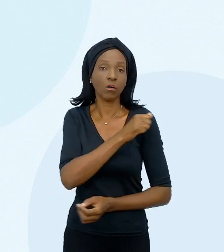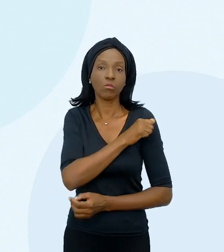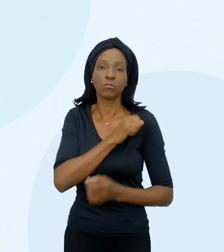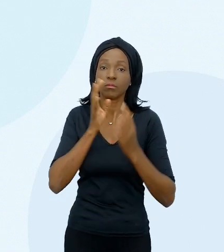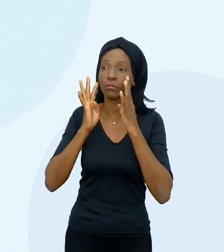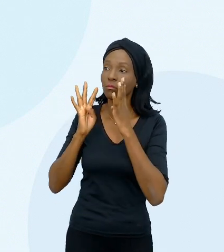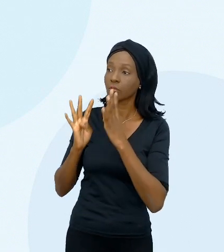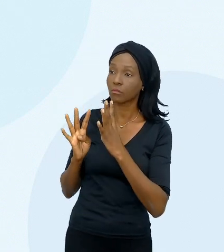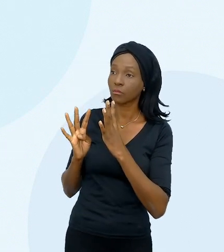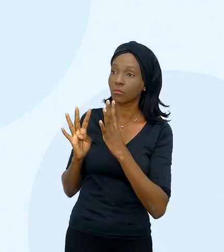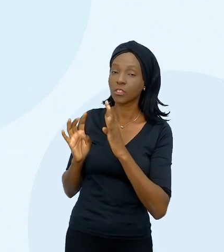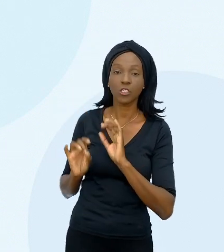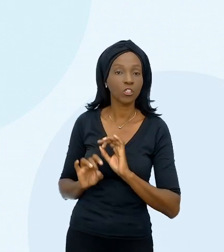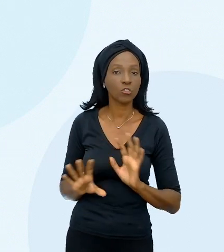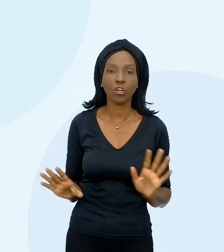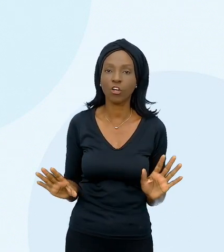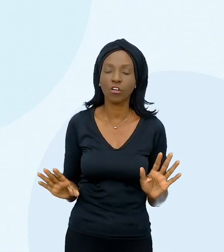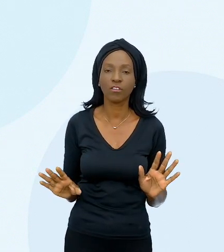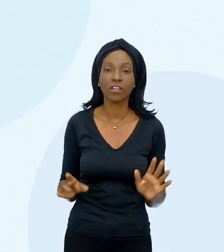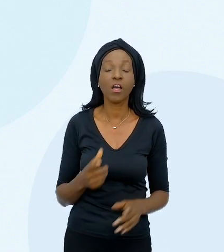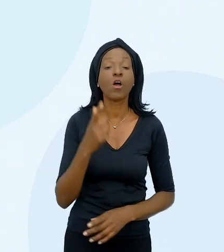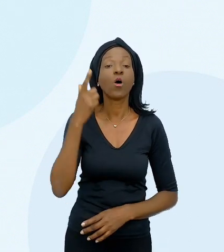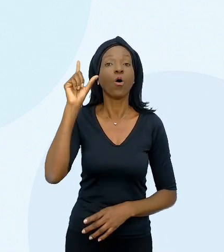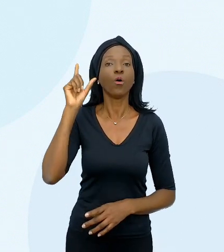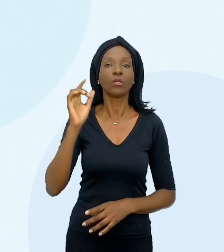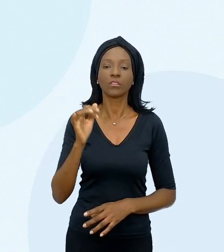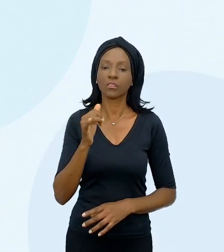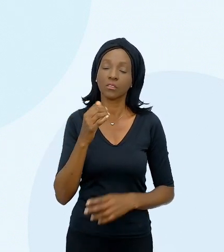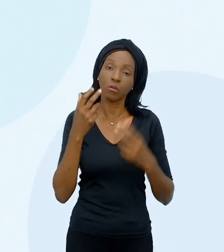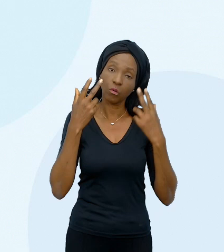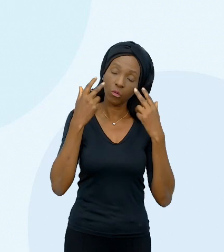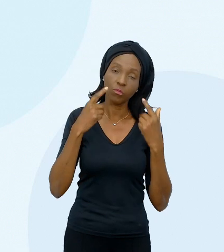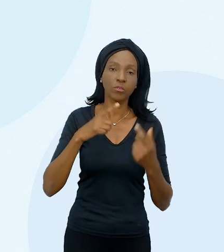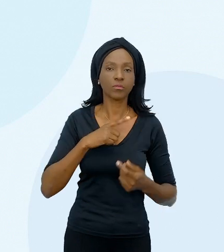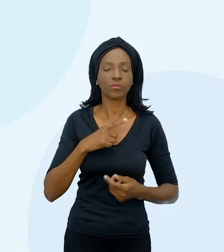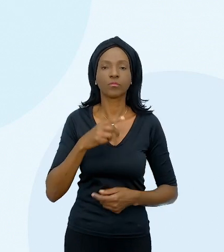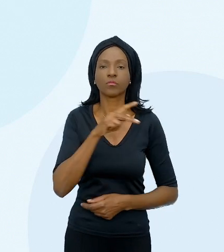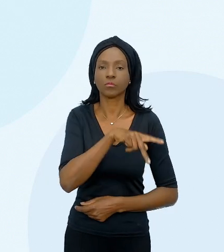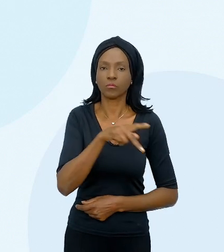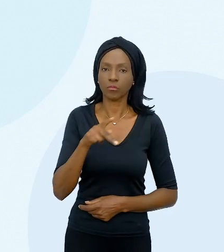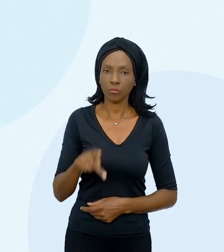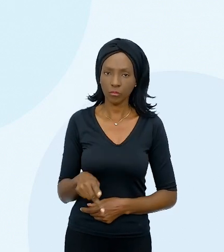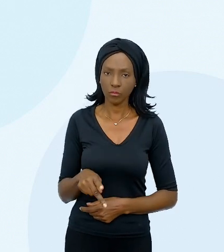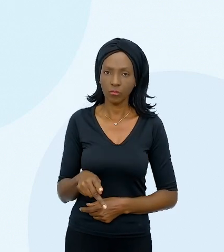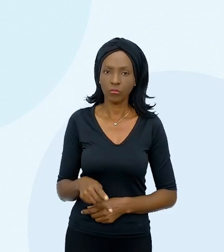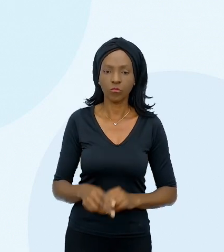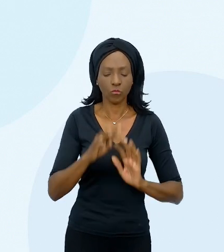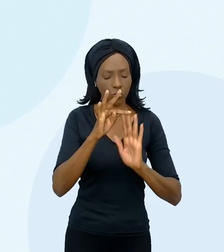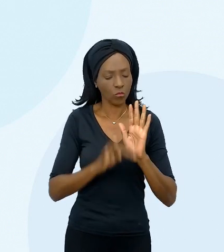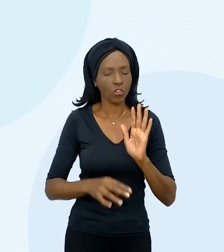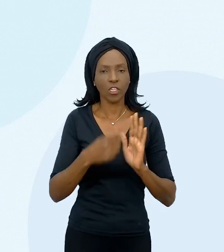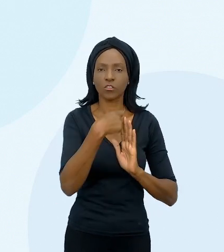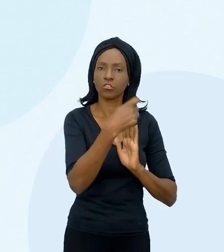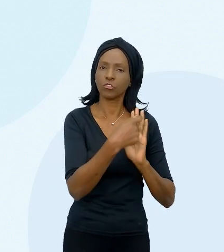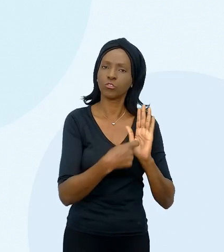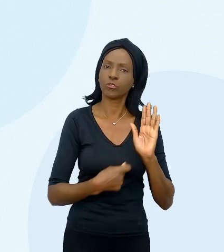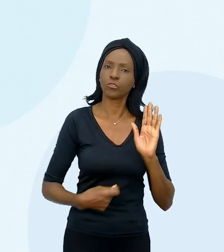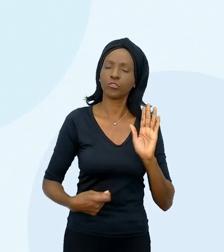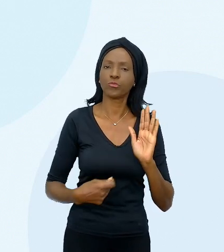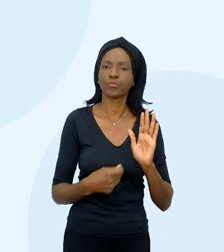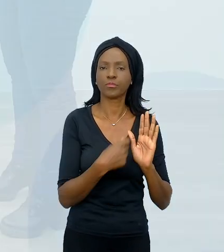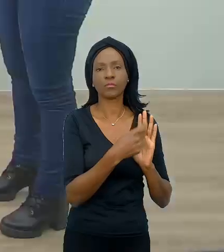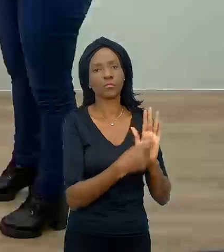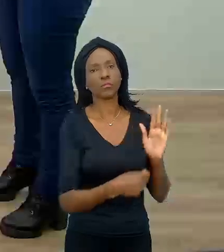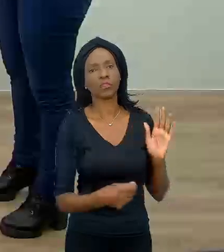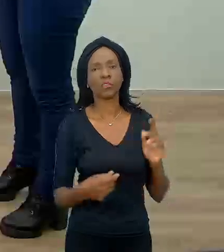e é isso, né? Outras práticas, por exemplo, comum é o professor, ele passa um texto na lousa ou entrega um texto impresso